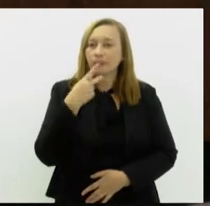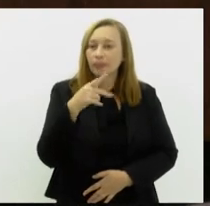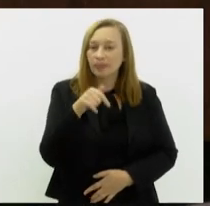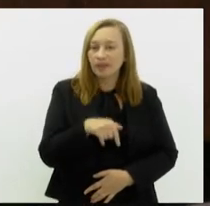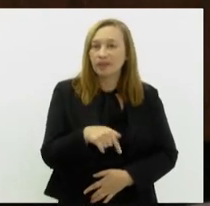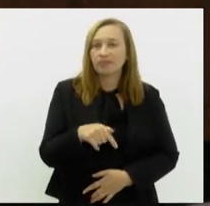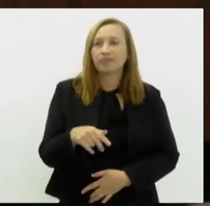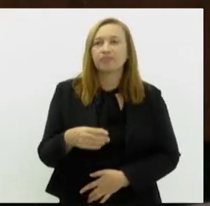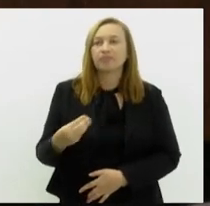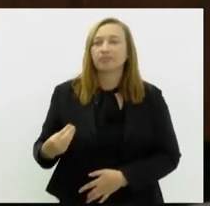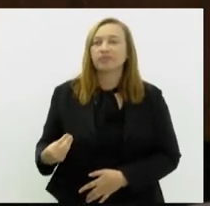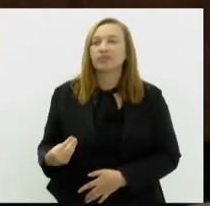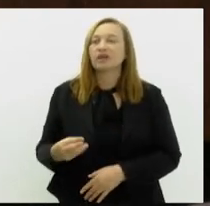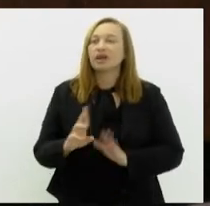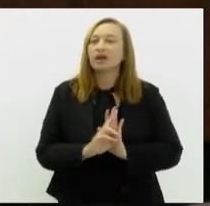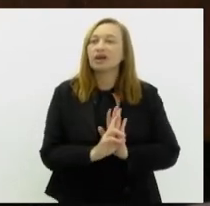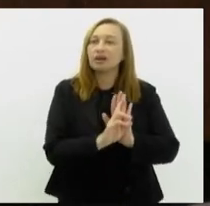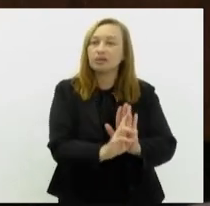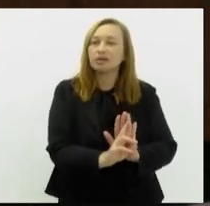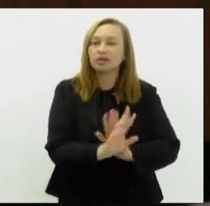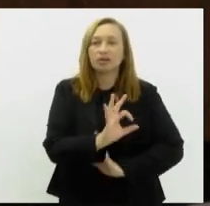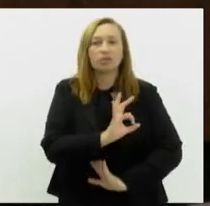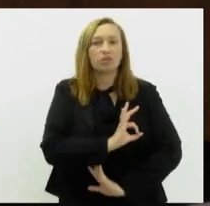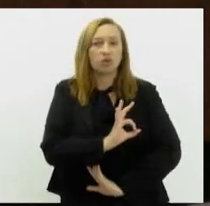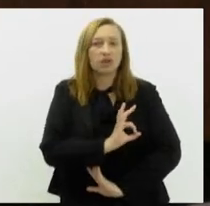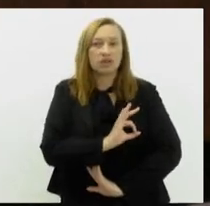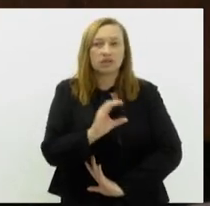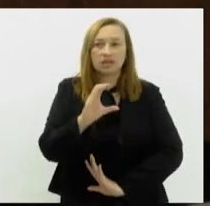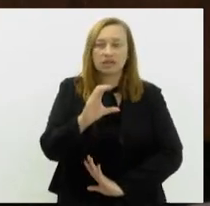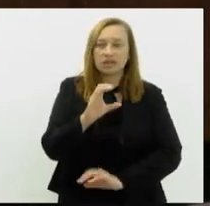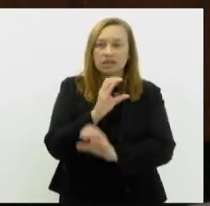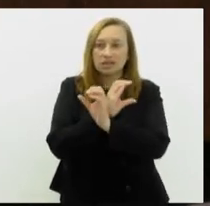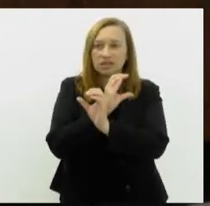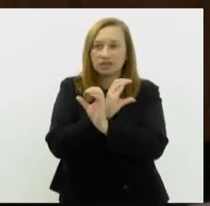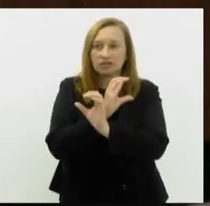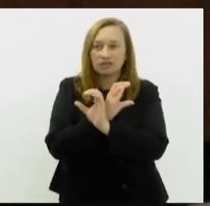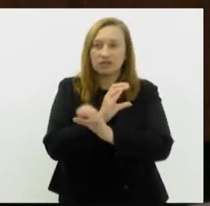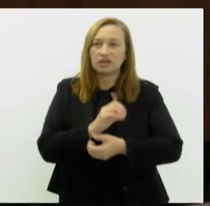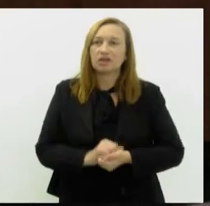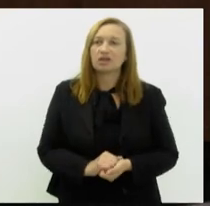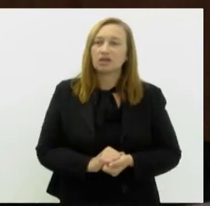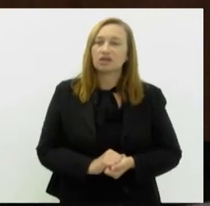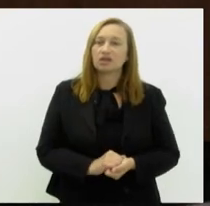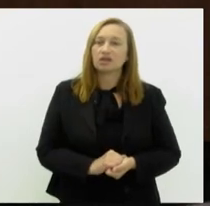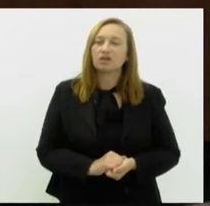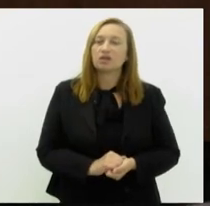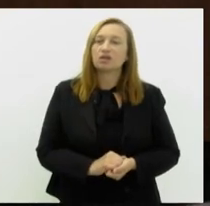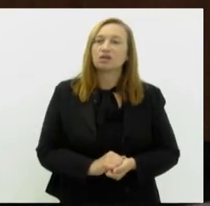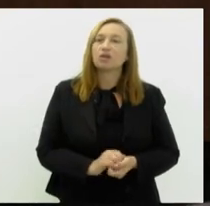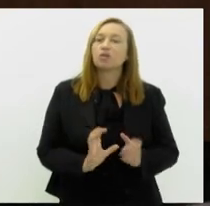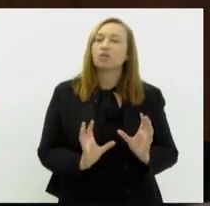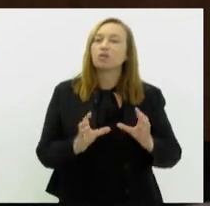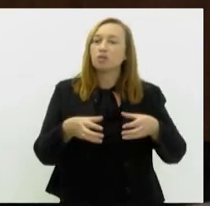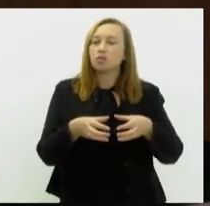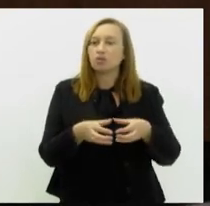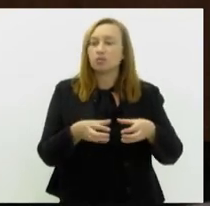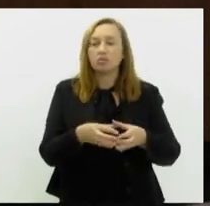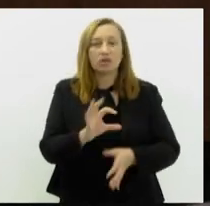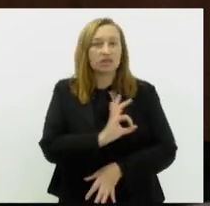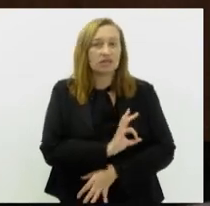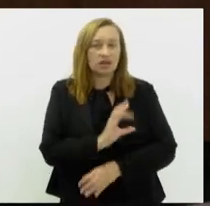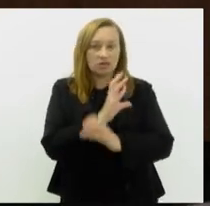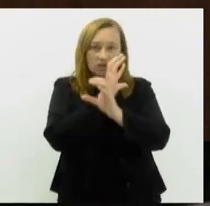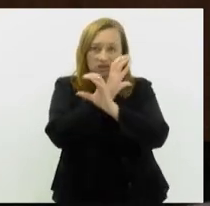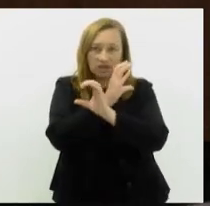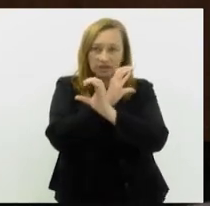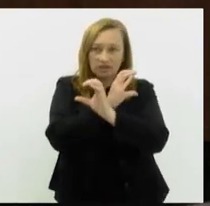a presença da representação da Polícia Civil na figura da coligação dos policiais civis, que, inclusive, na